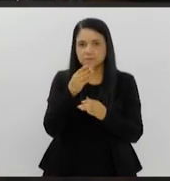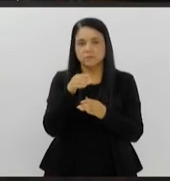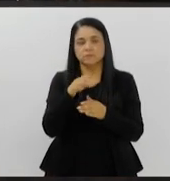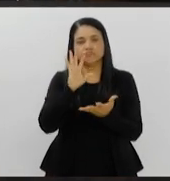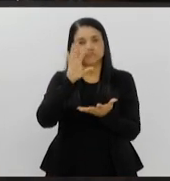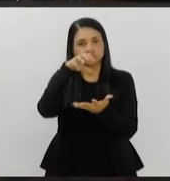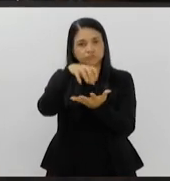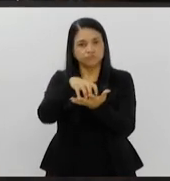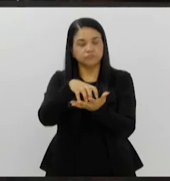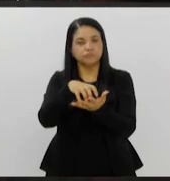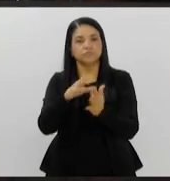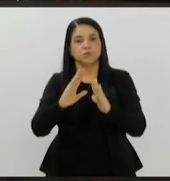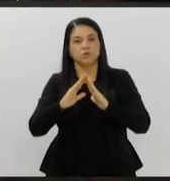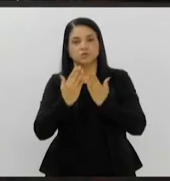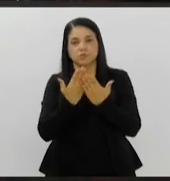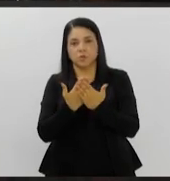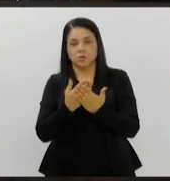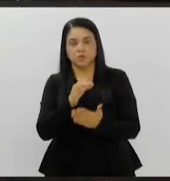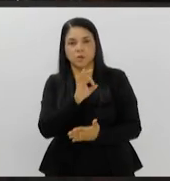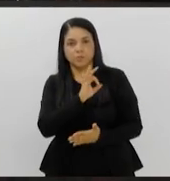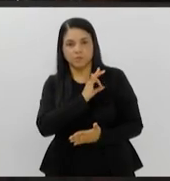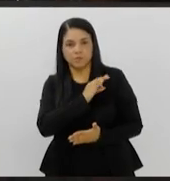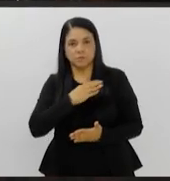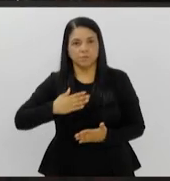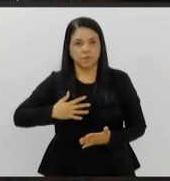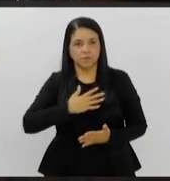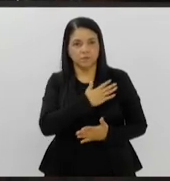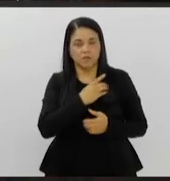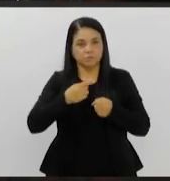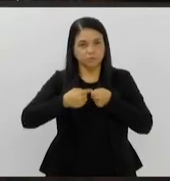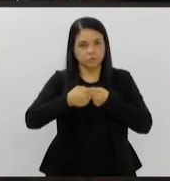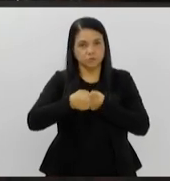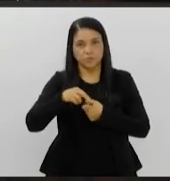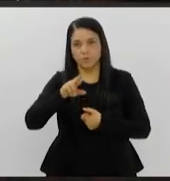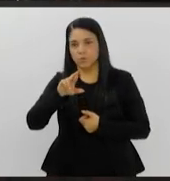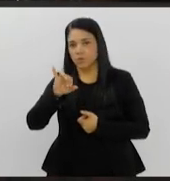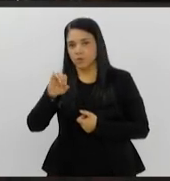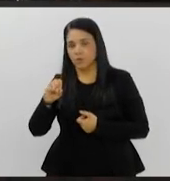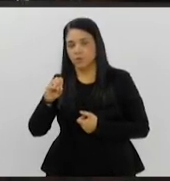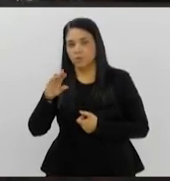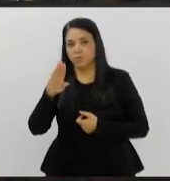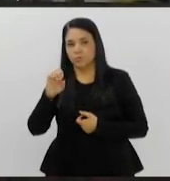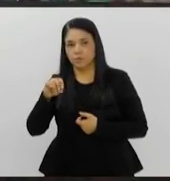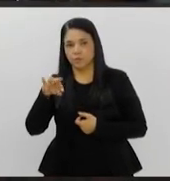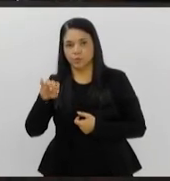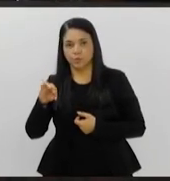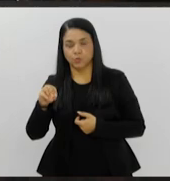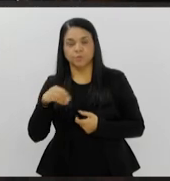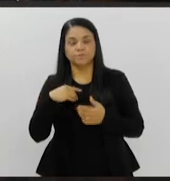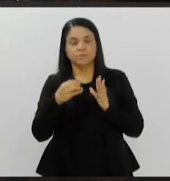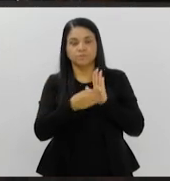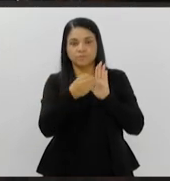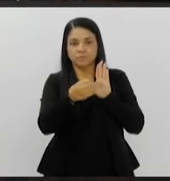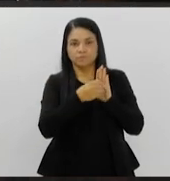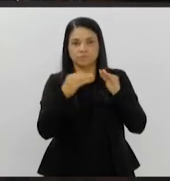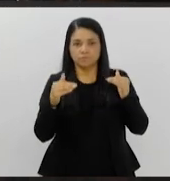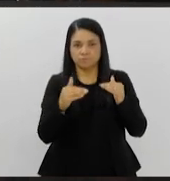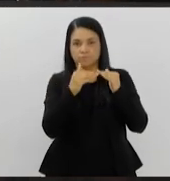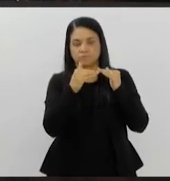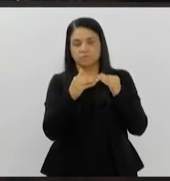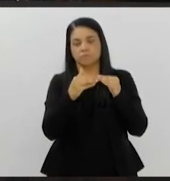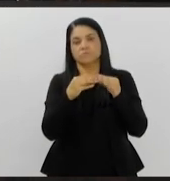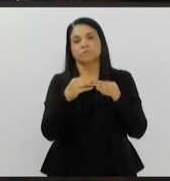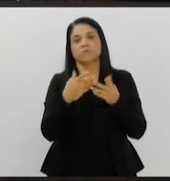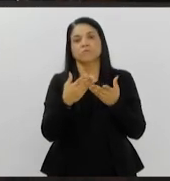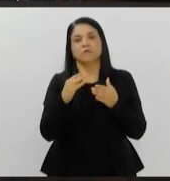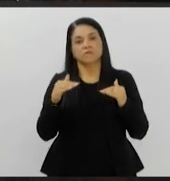unidade do Colégio da Polícia Militar no município do Rio Bonito, no âmbito do Estado do Rio de Janeiro. Parecer da Comissão de Indicação Legislativa, favorável.